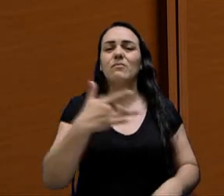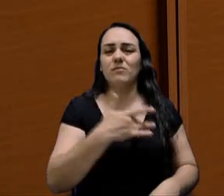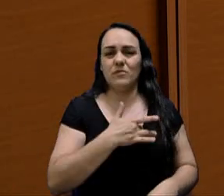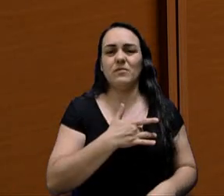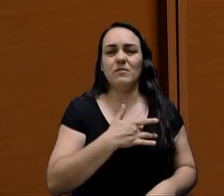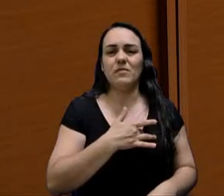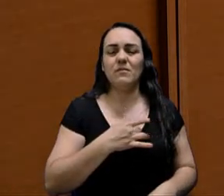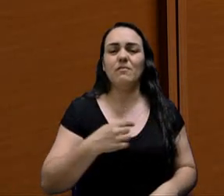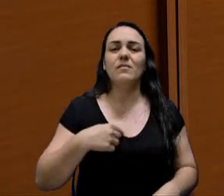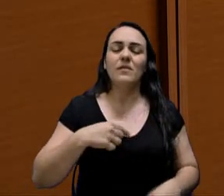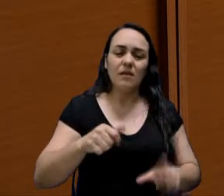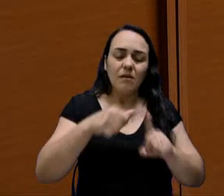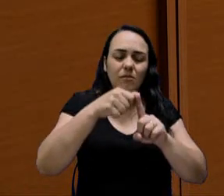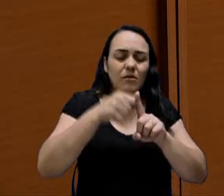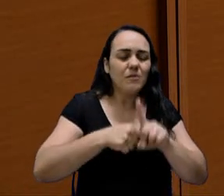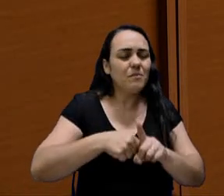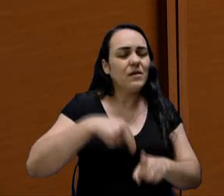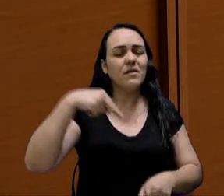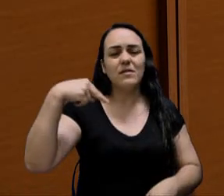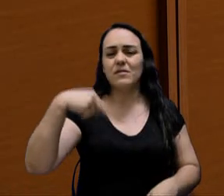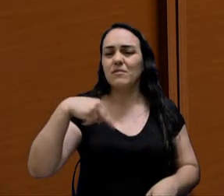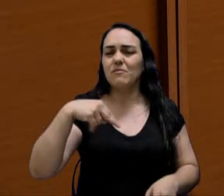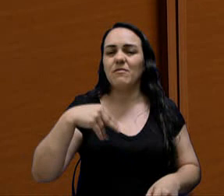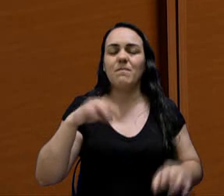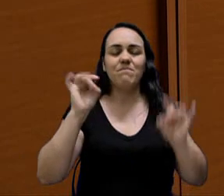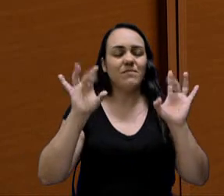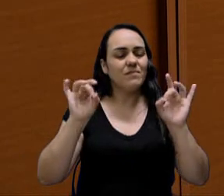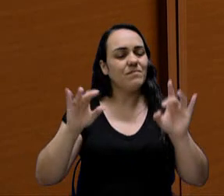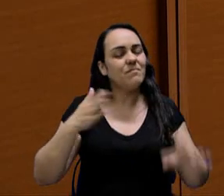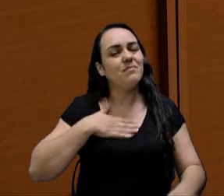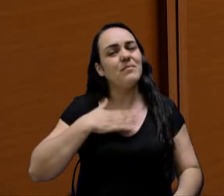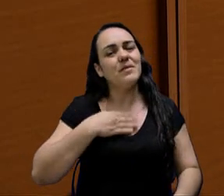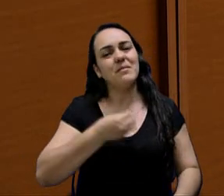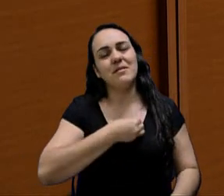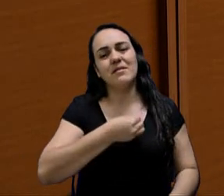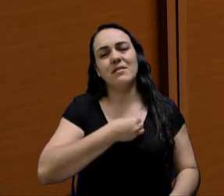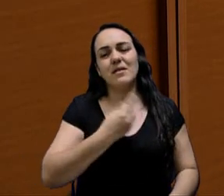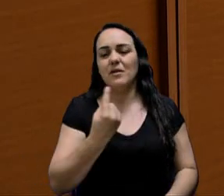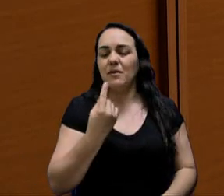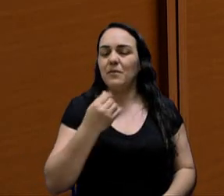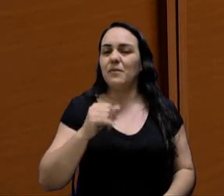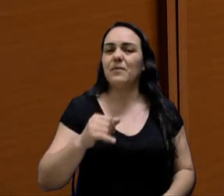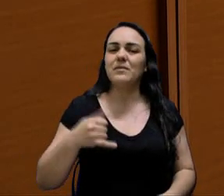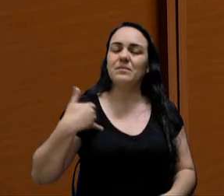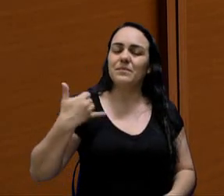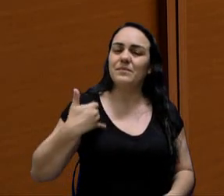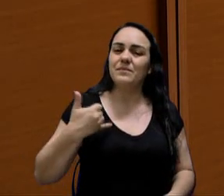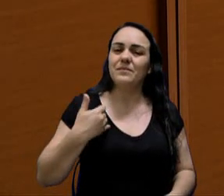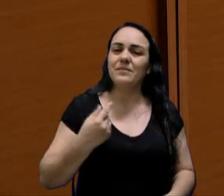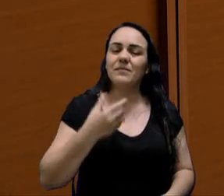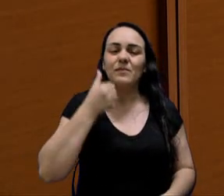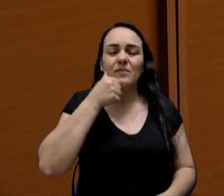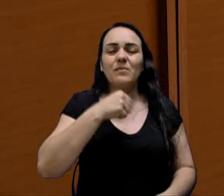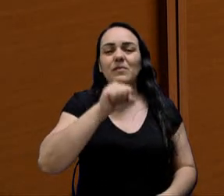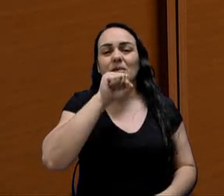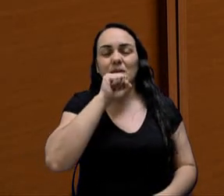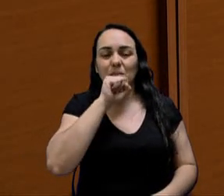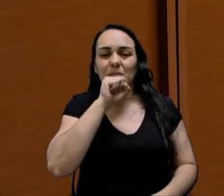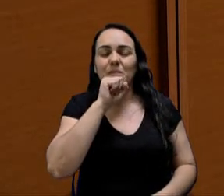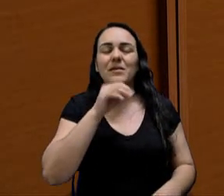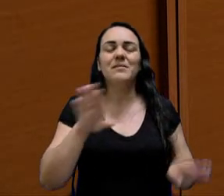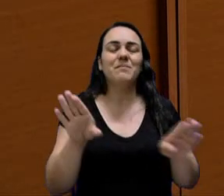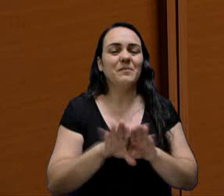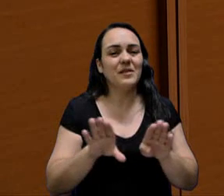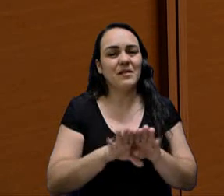O mês de novembro sempre foi um mês especial para mim. Aniversário da minha querida mãe ontem, dia 26 de novembro,